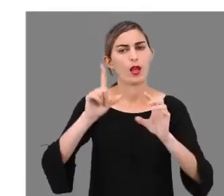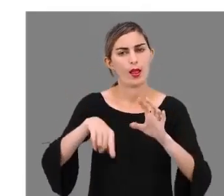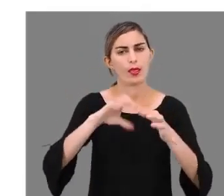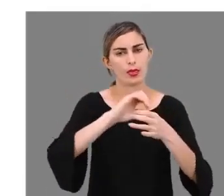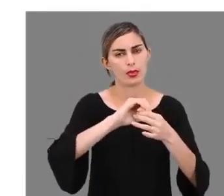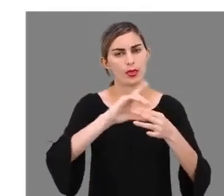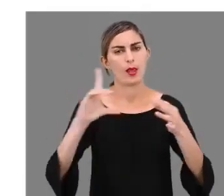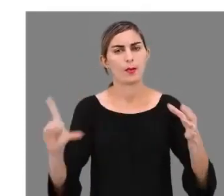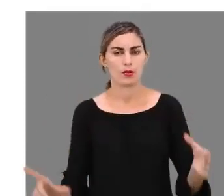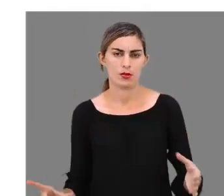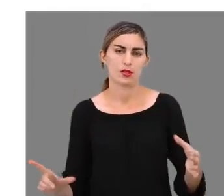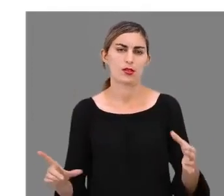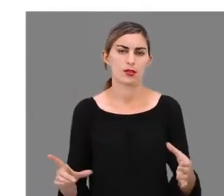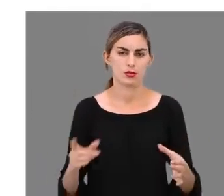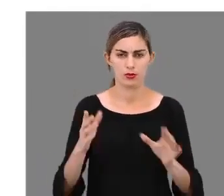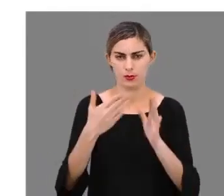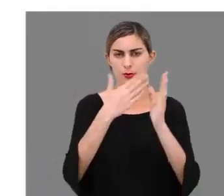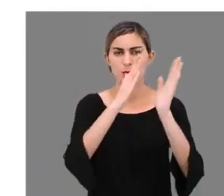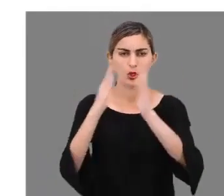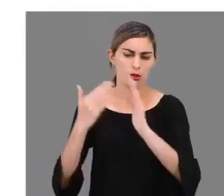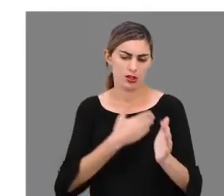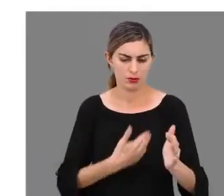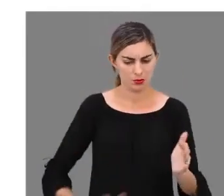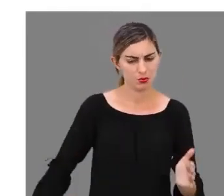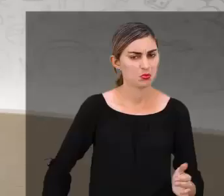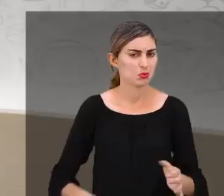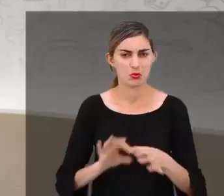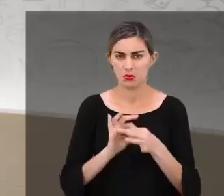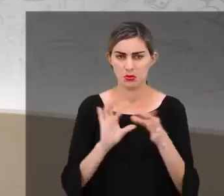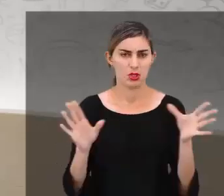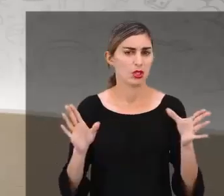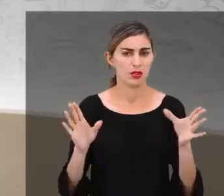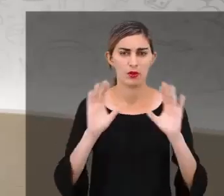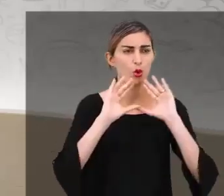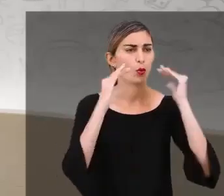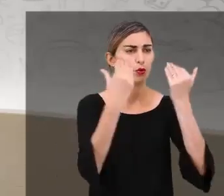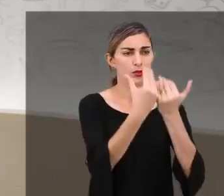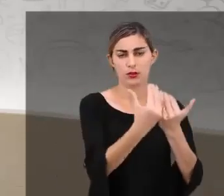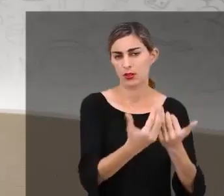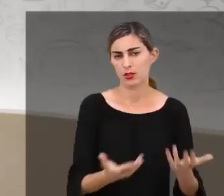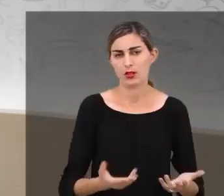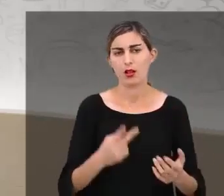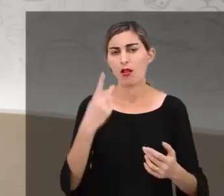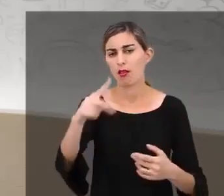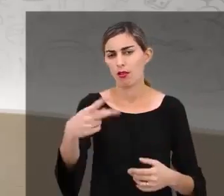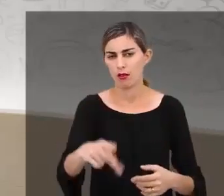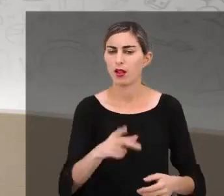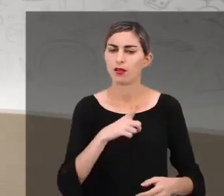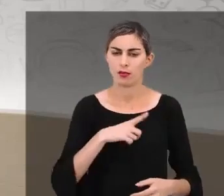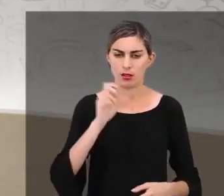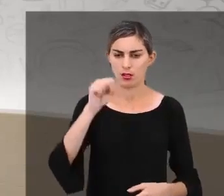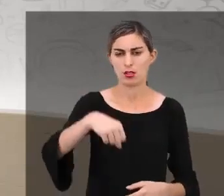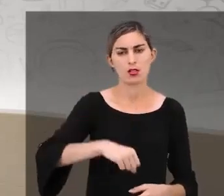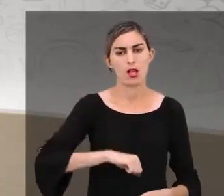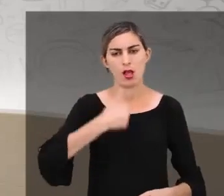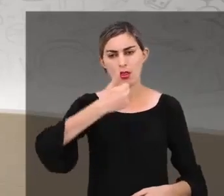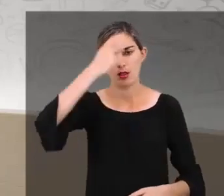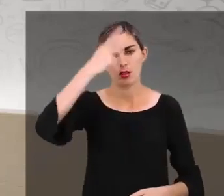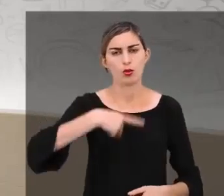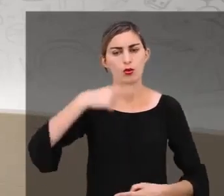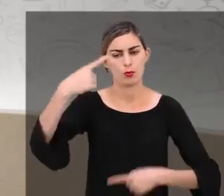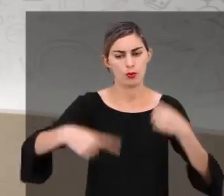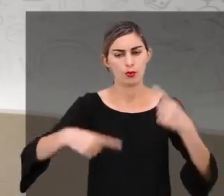democrático, principalmente quando se trata de uma biblioteca pública e uma biblioteca comunitária. Ali nós temos que ter sim uma atitude política de